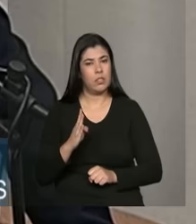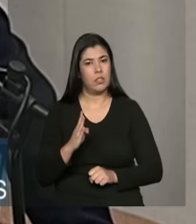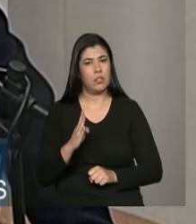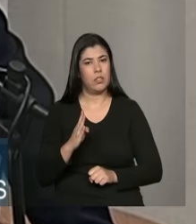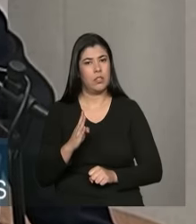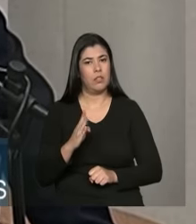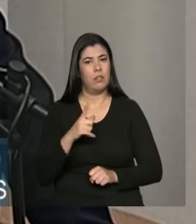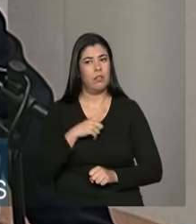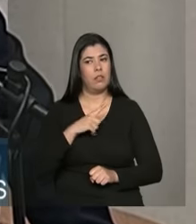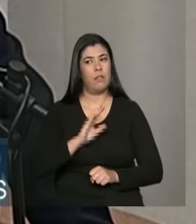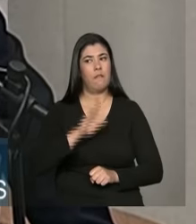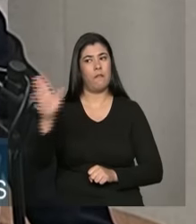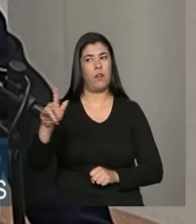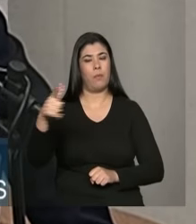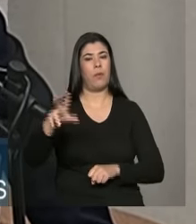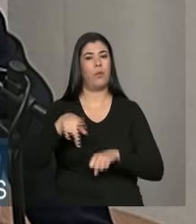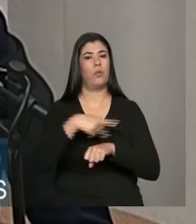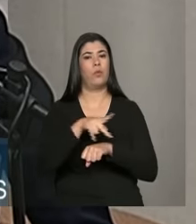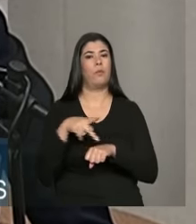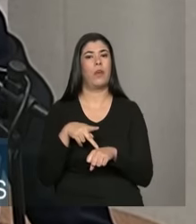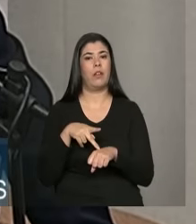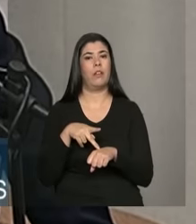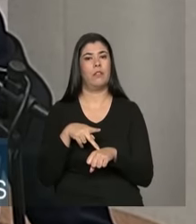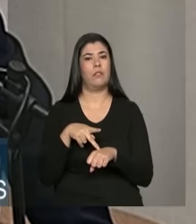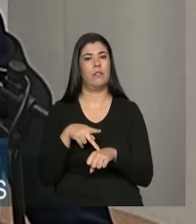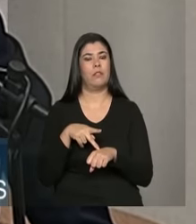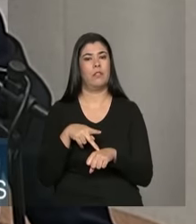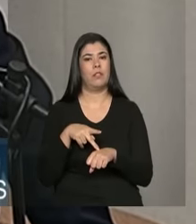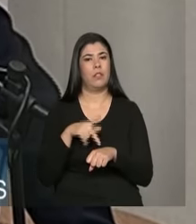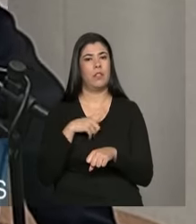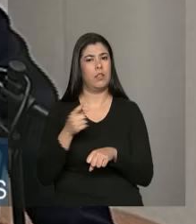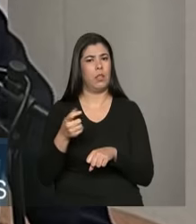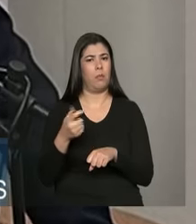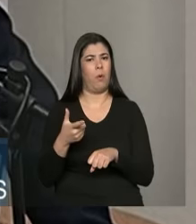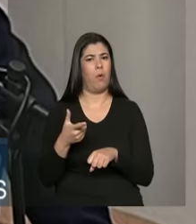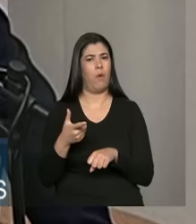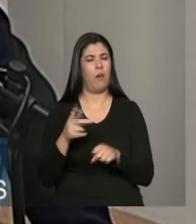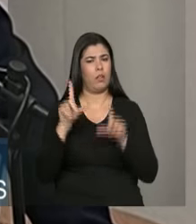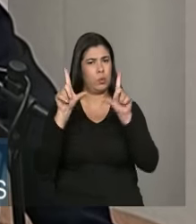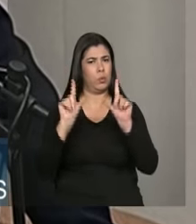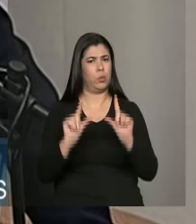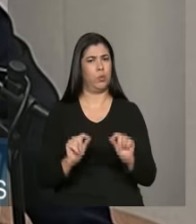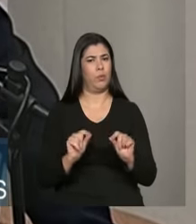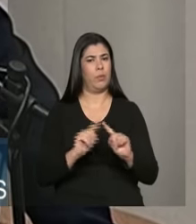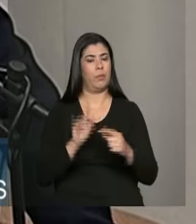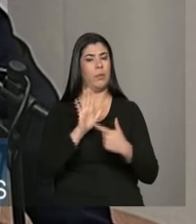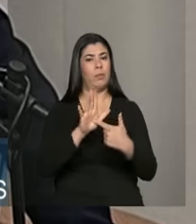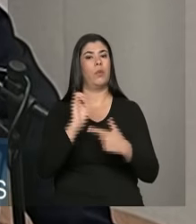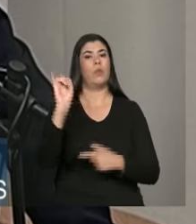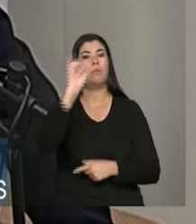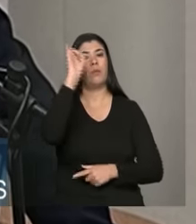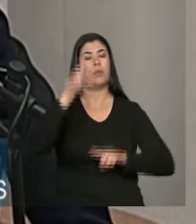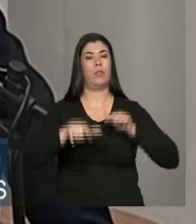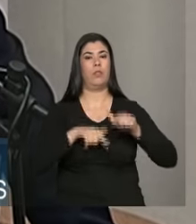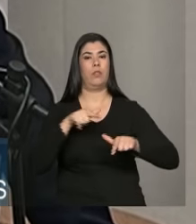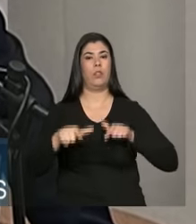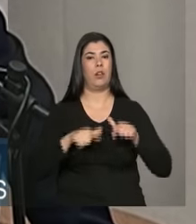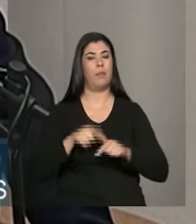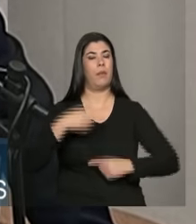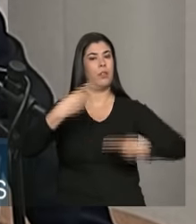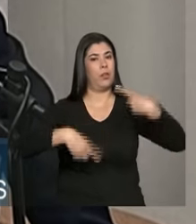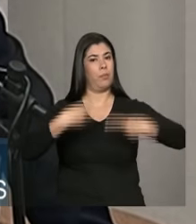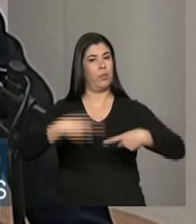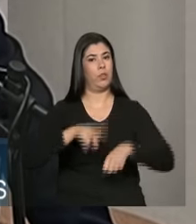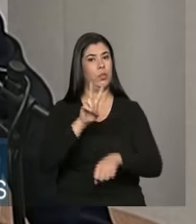em situação ilegal o que revela o trabalho importante que é feito né da nossa política